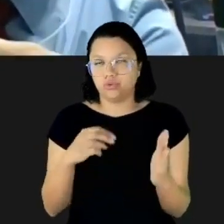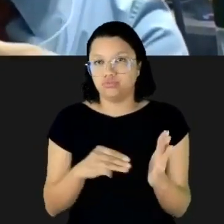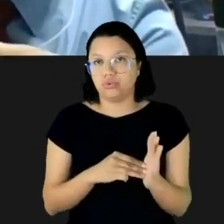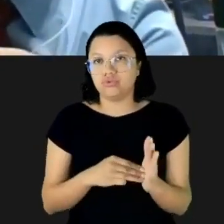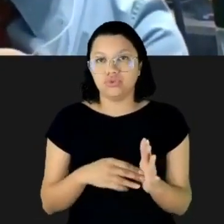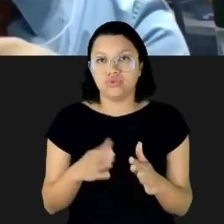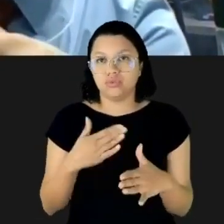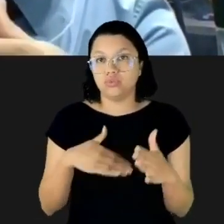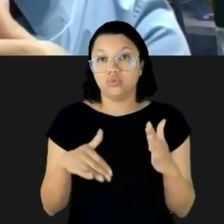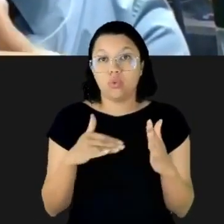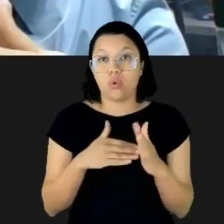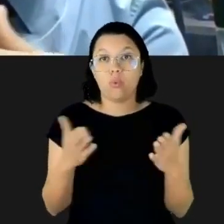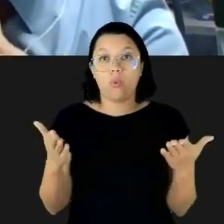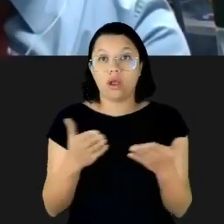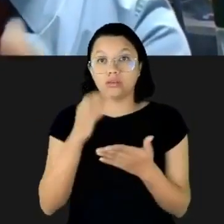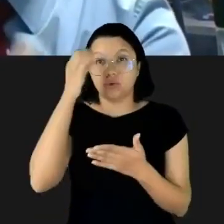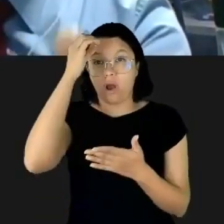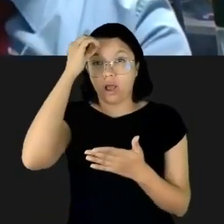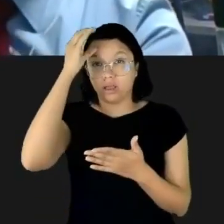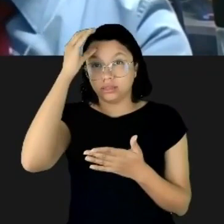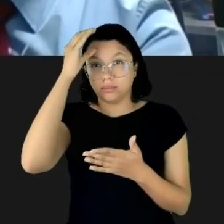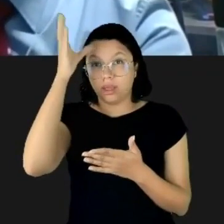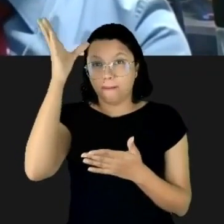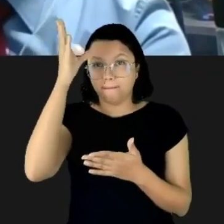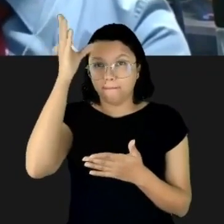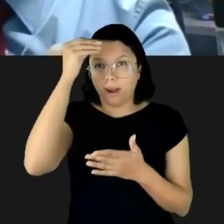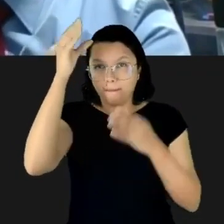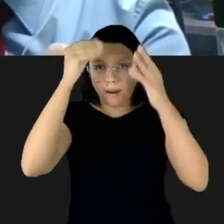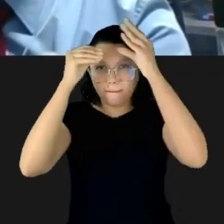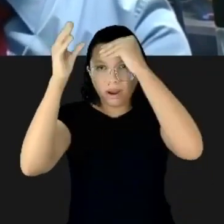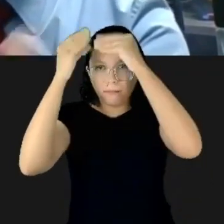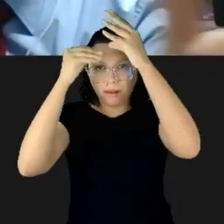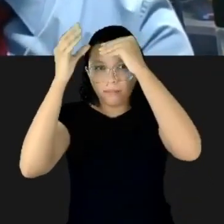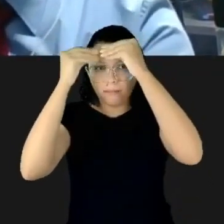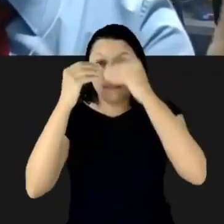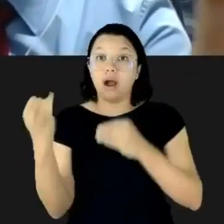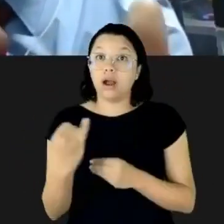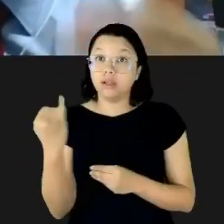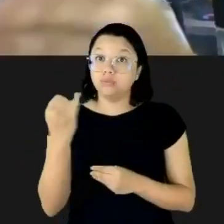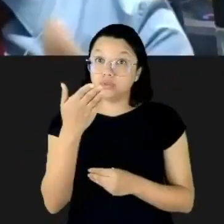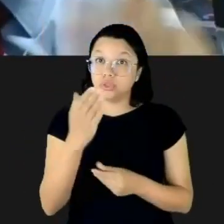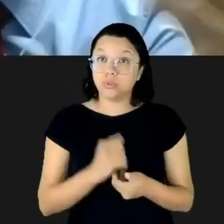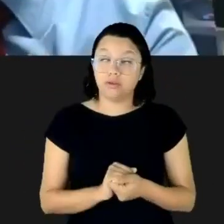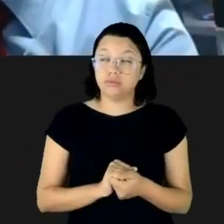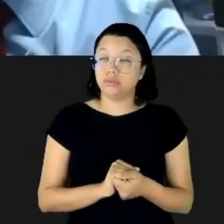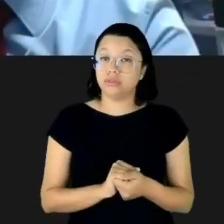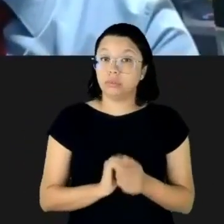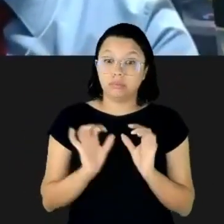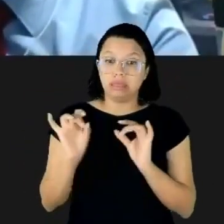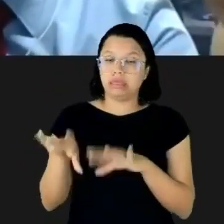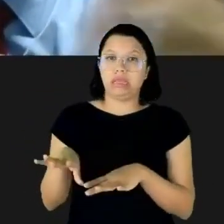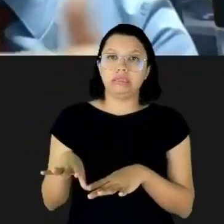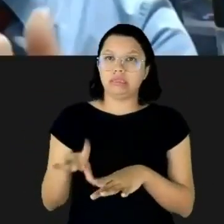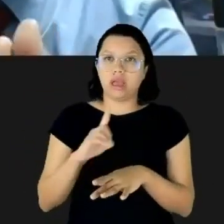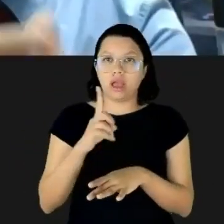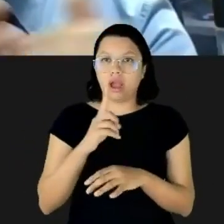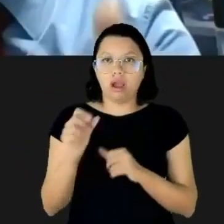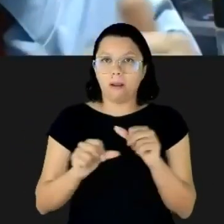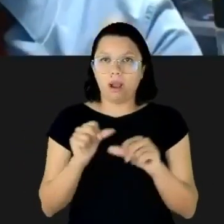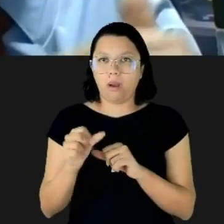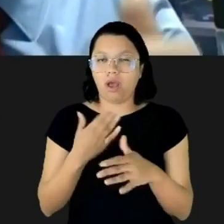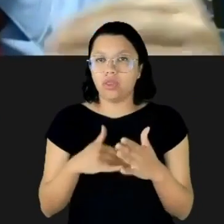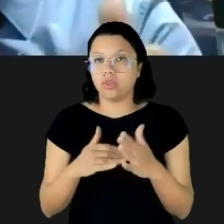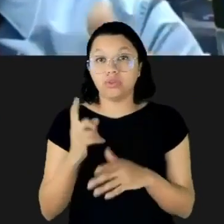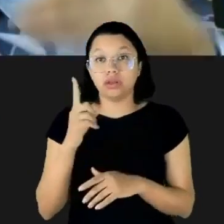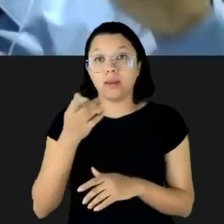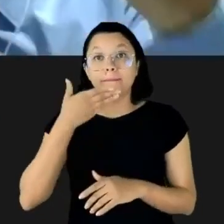expertise adquirida ela é muito importante para você não tem que deixar de fazer de mudar você